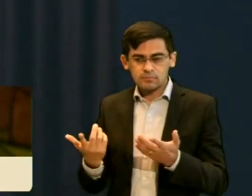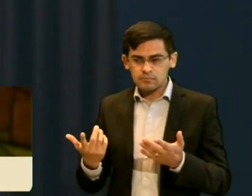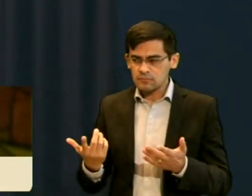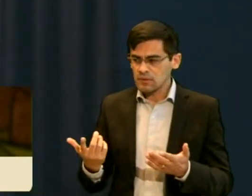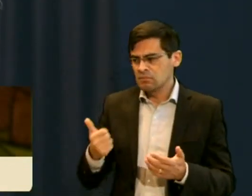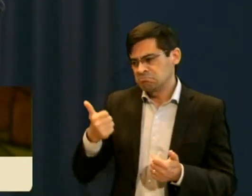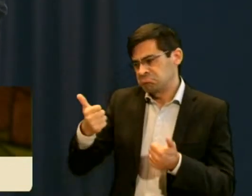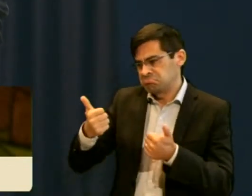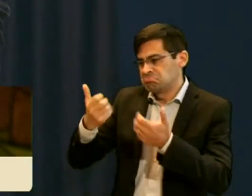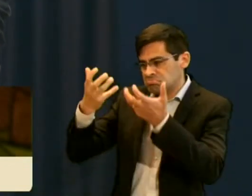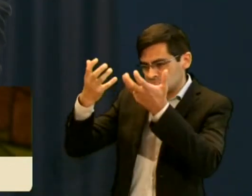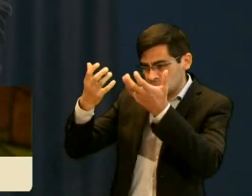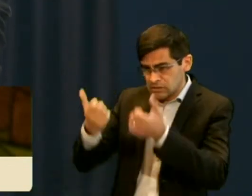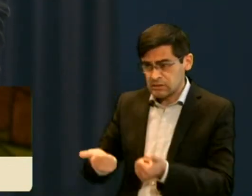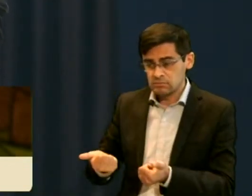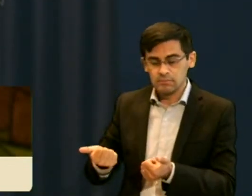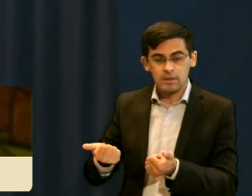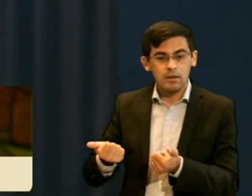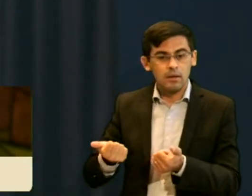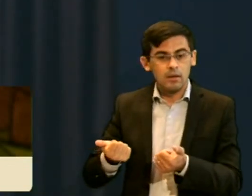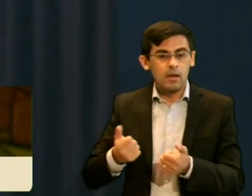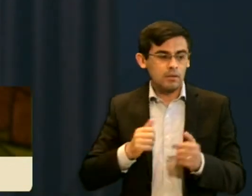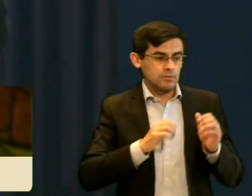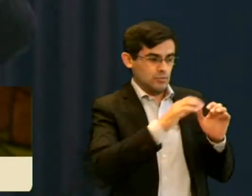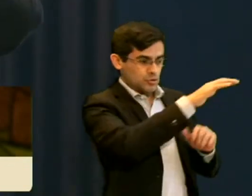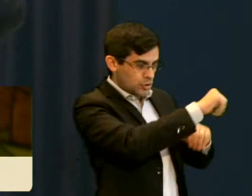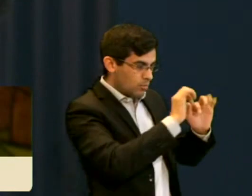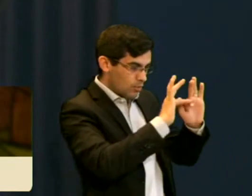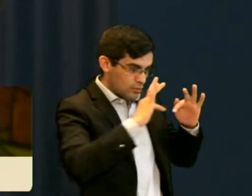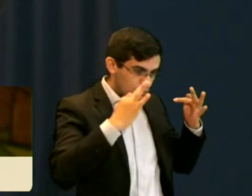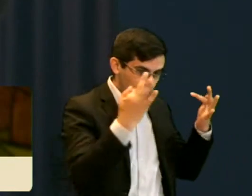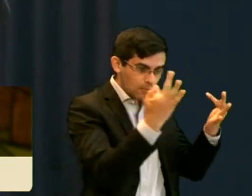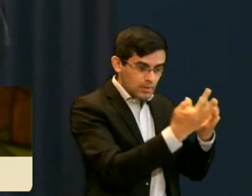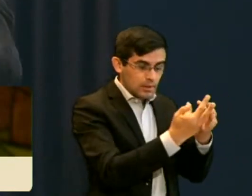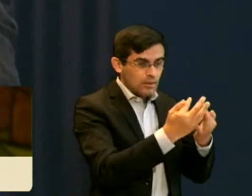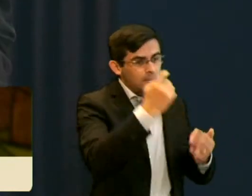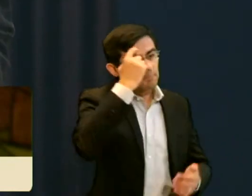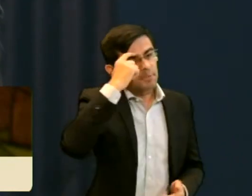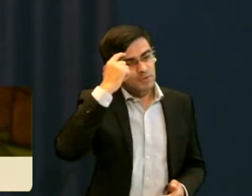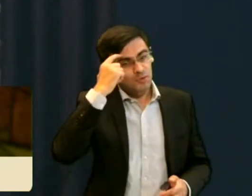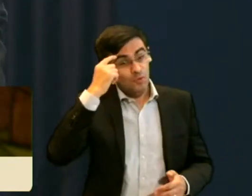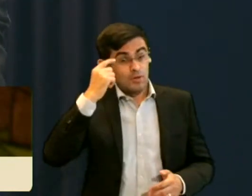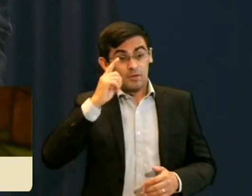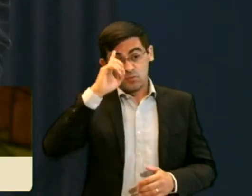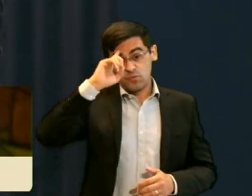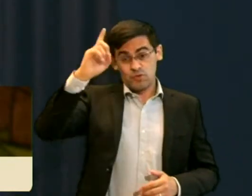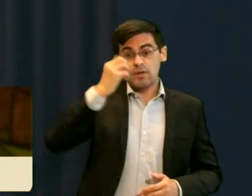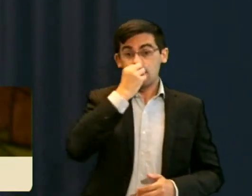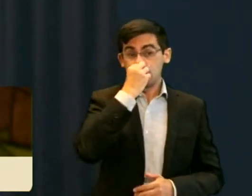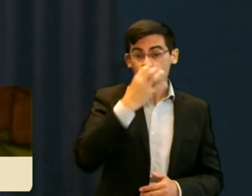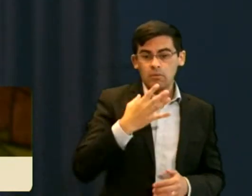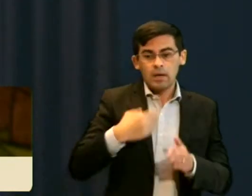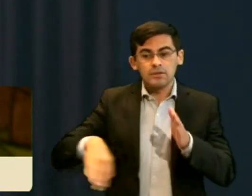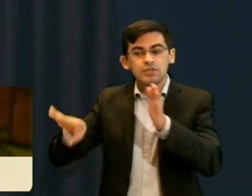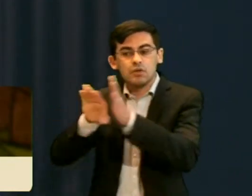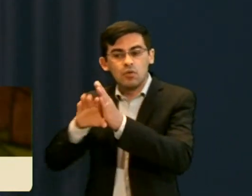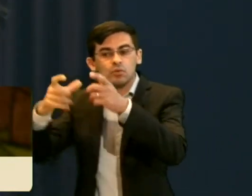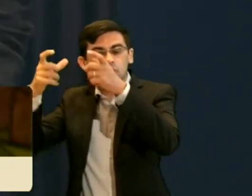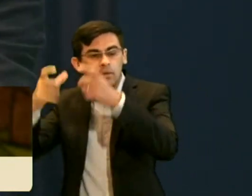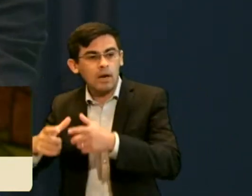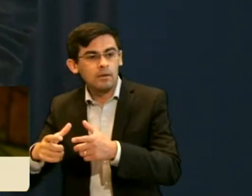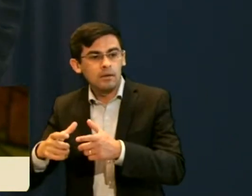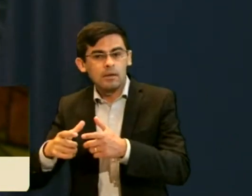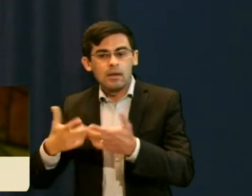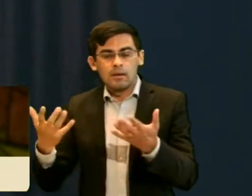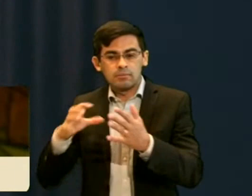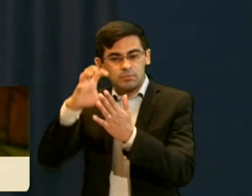Falou, ah, tá bom. Juntou a família, achou que ia ter um dia agradável com a família, levou lá, chegou. Ele nem ia escrever